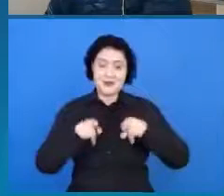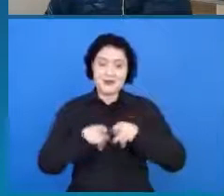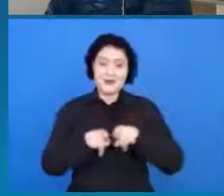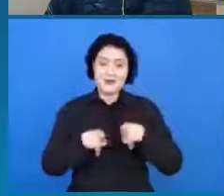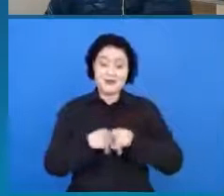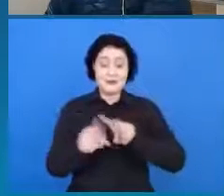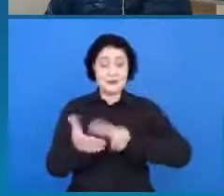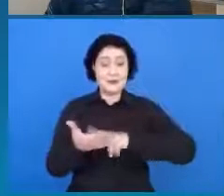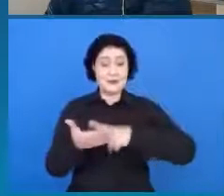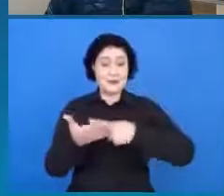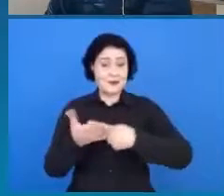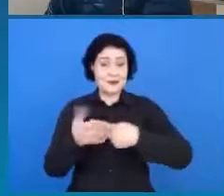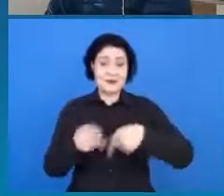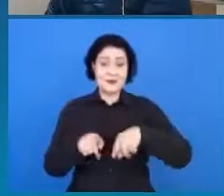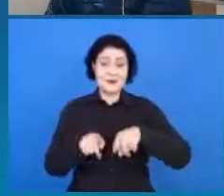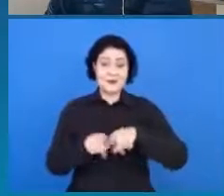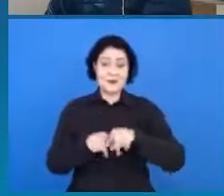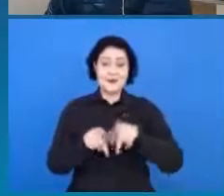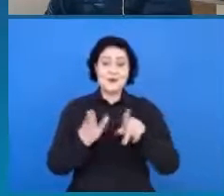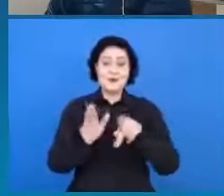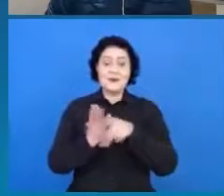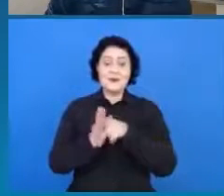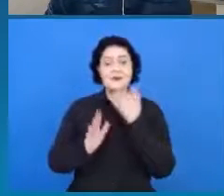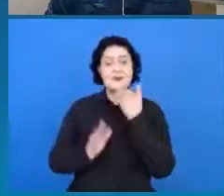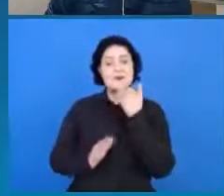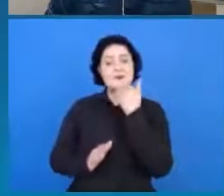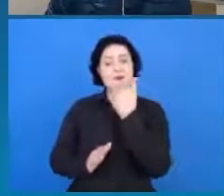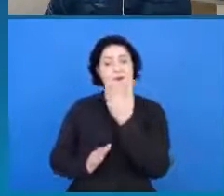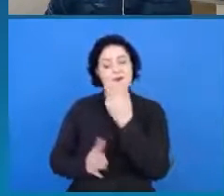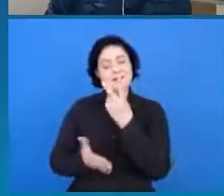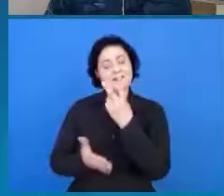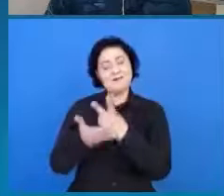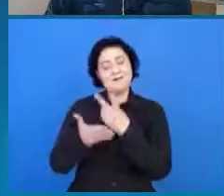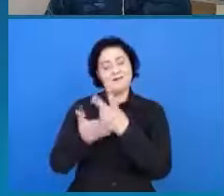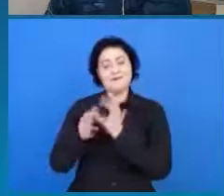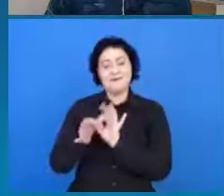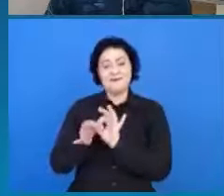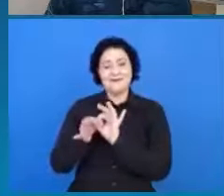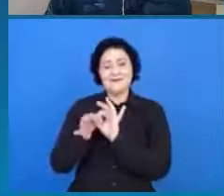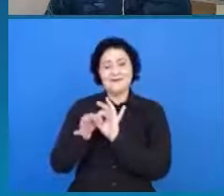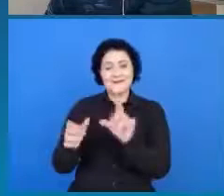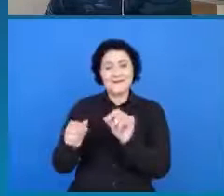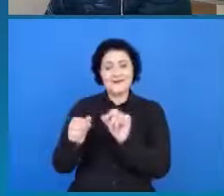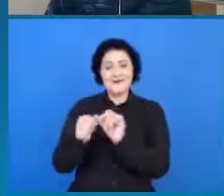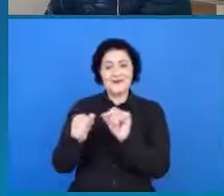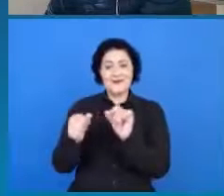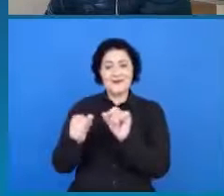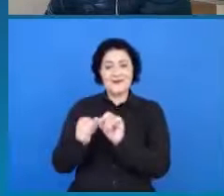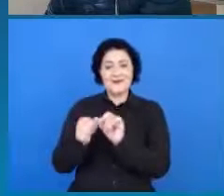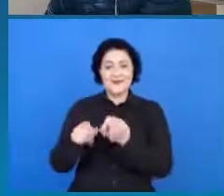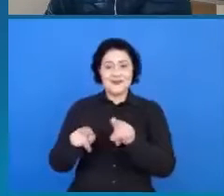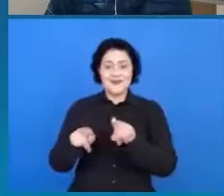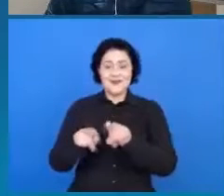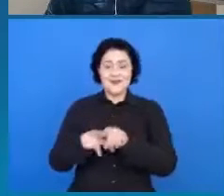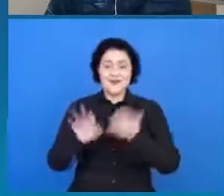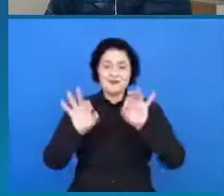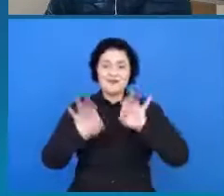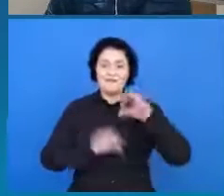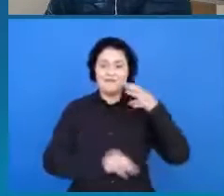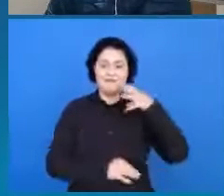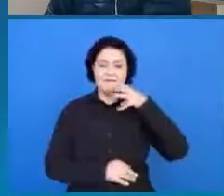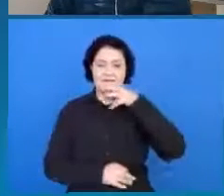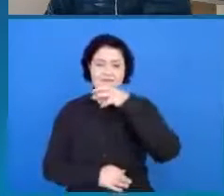os nossos tradutores que a nosso pedido se dispuseram a fazer com certa